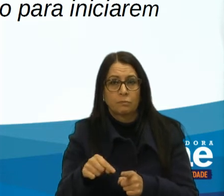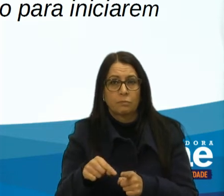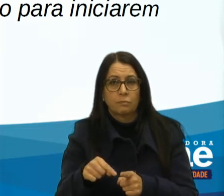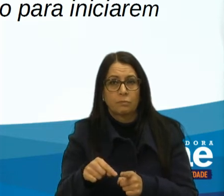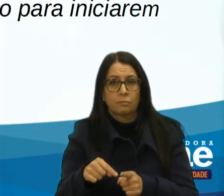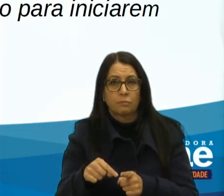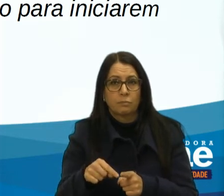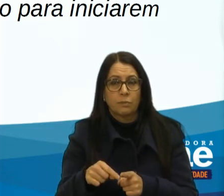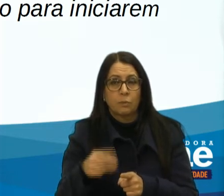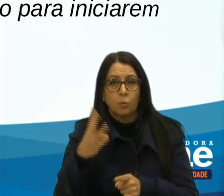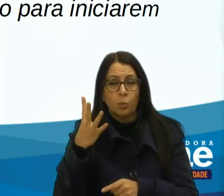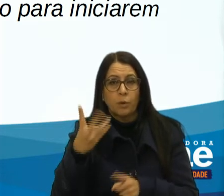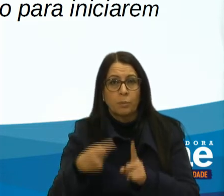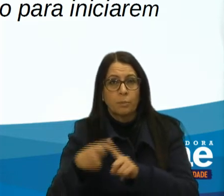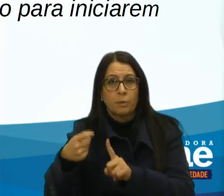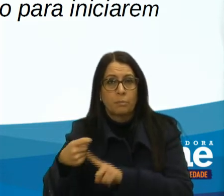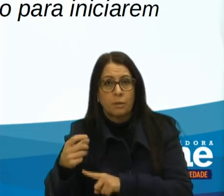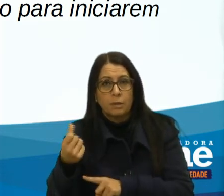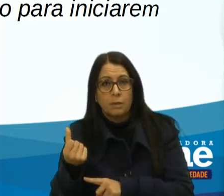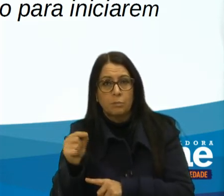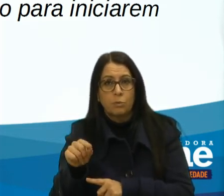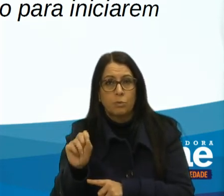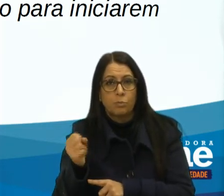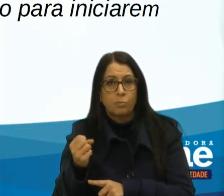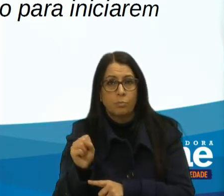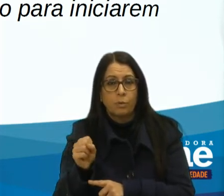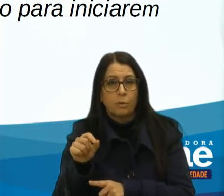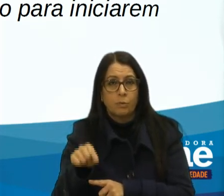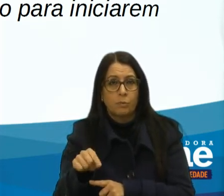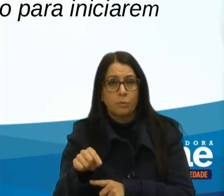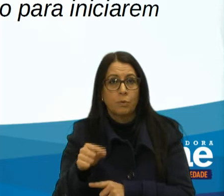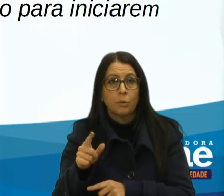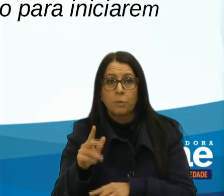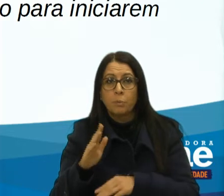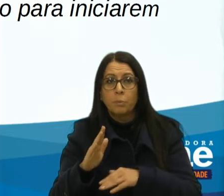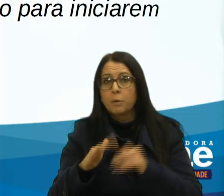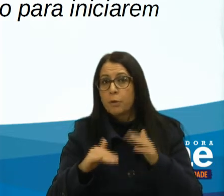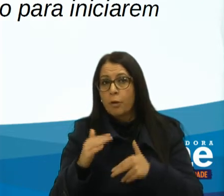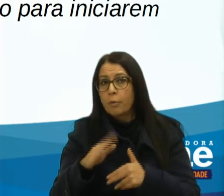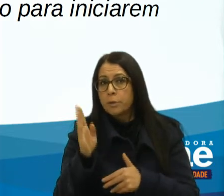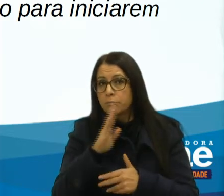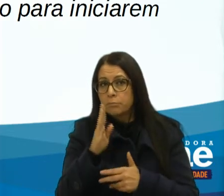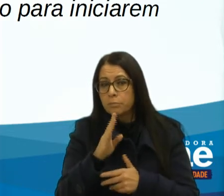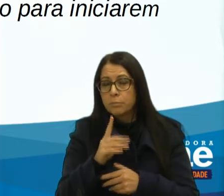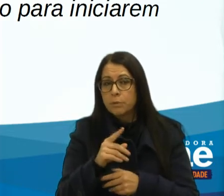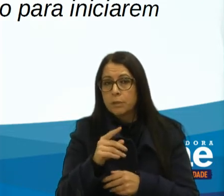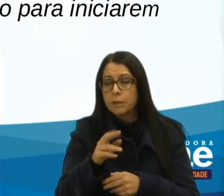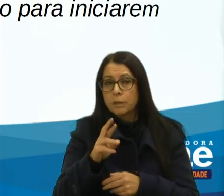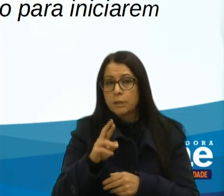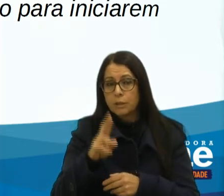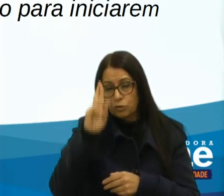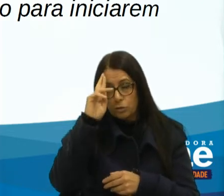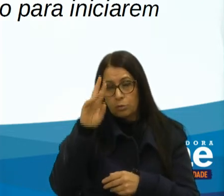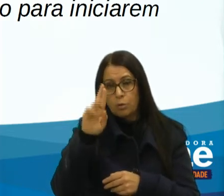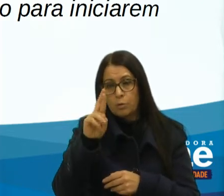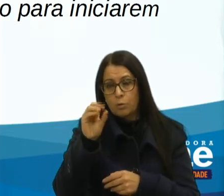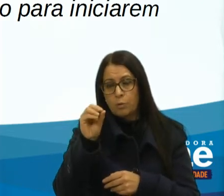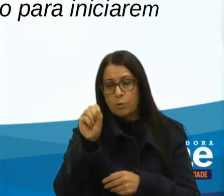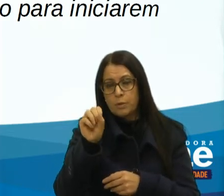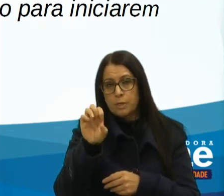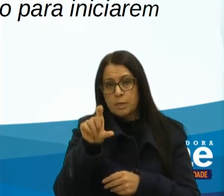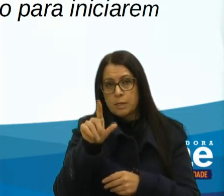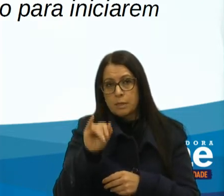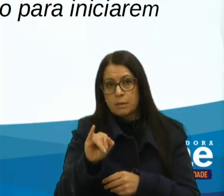é por quadrimestre, 6,8 mil. E também, né, a informação que a diretora Roseli nos passou aqui, mesmo